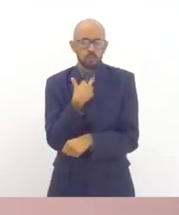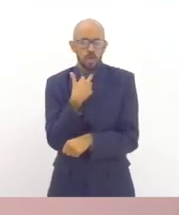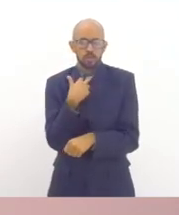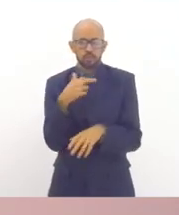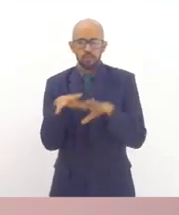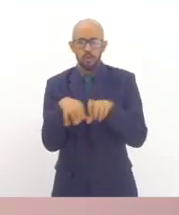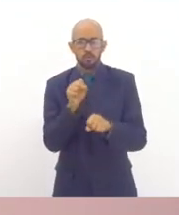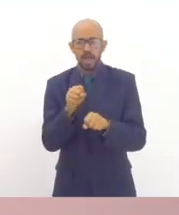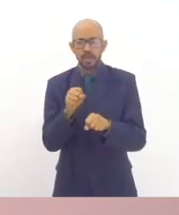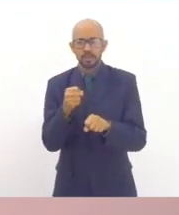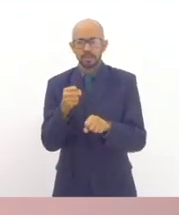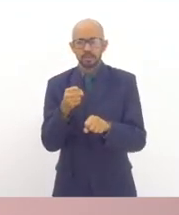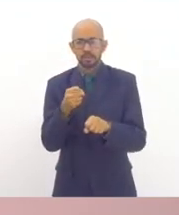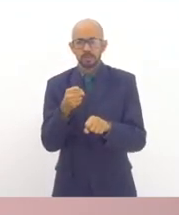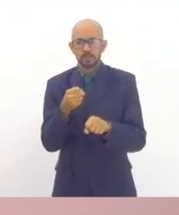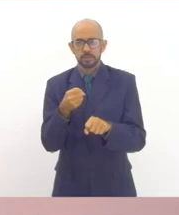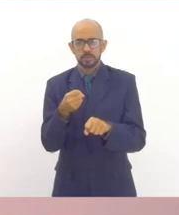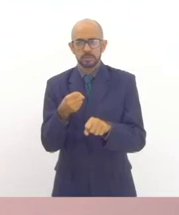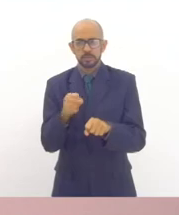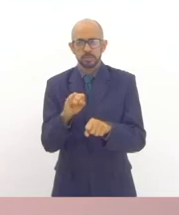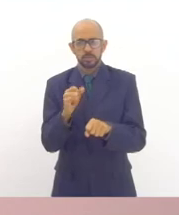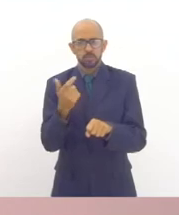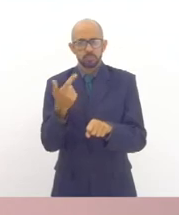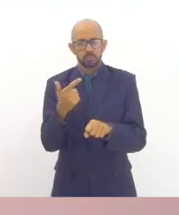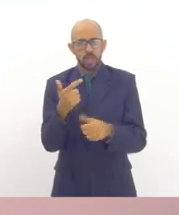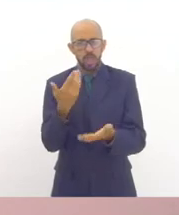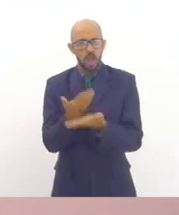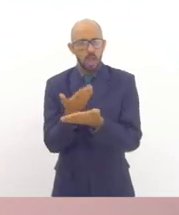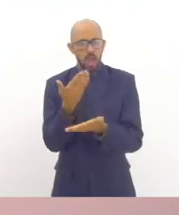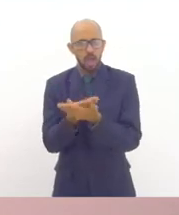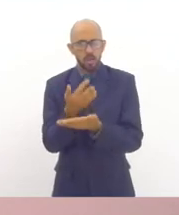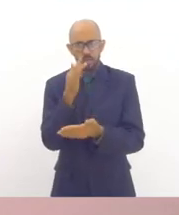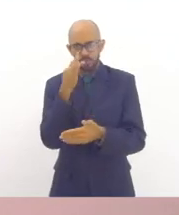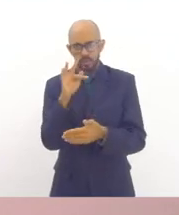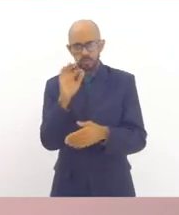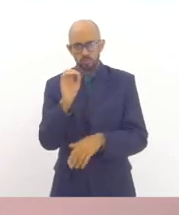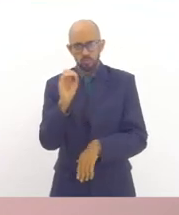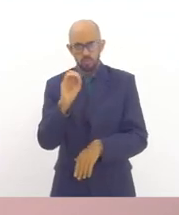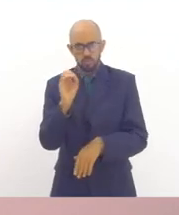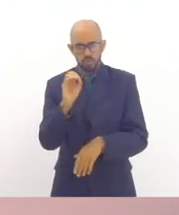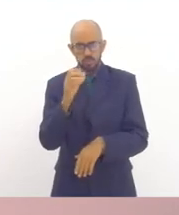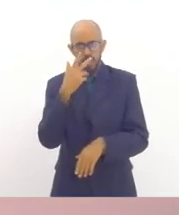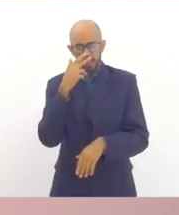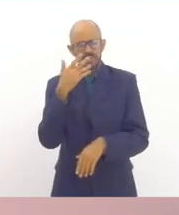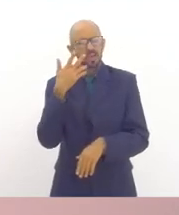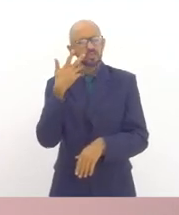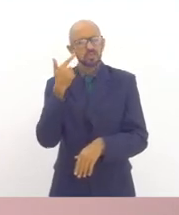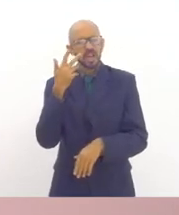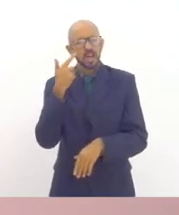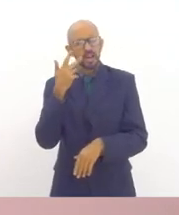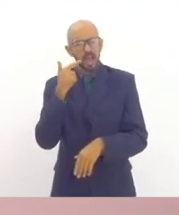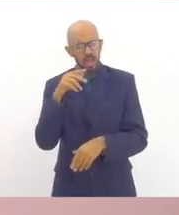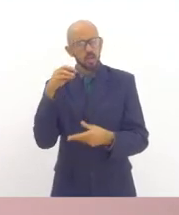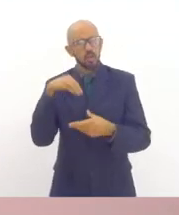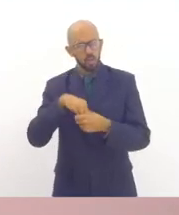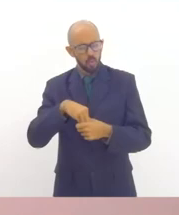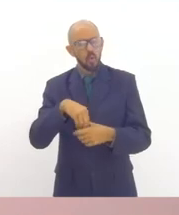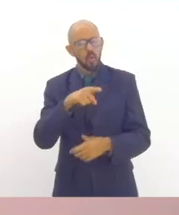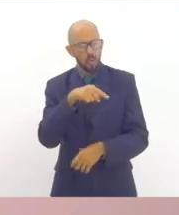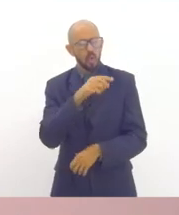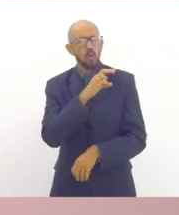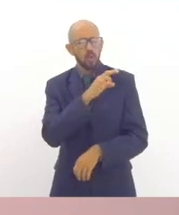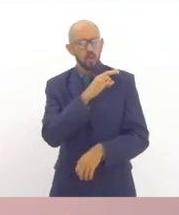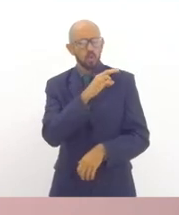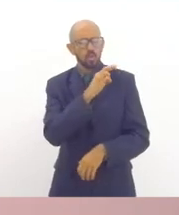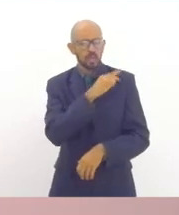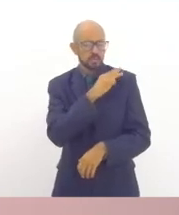sem um dia ter tido uma aula de francês. Parece que o Ceará colocou francês no terceiro ano.